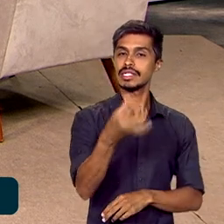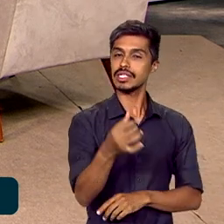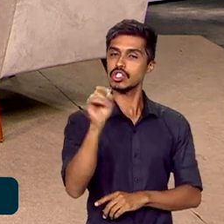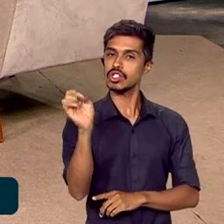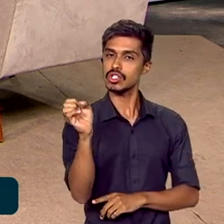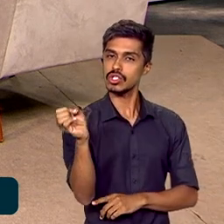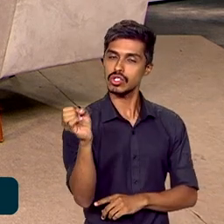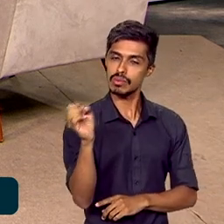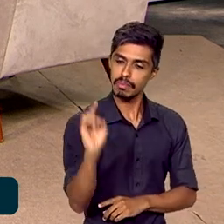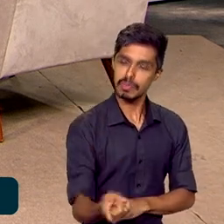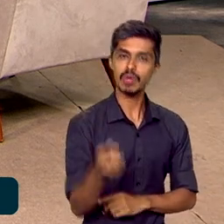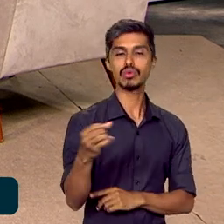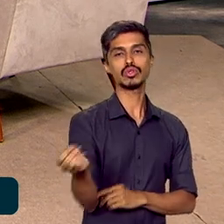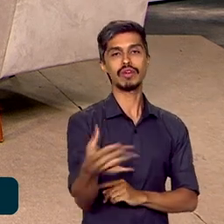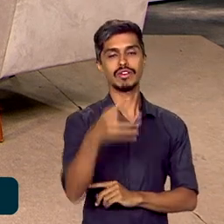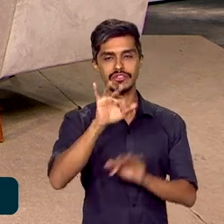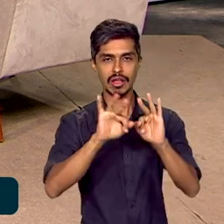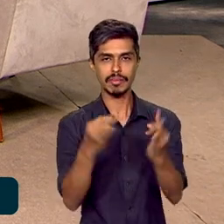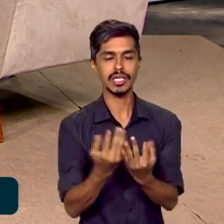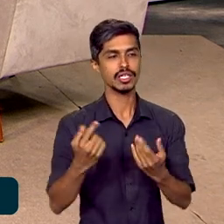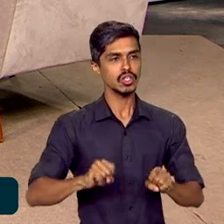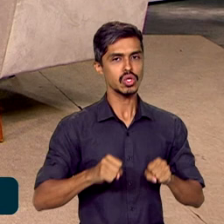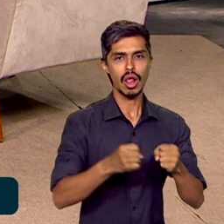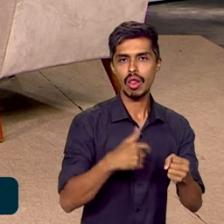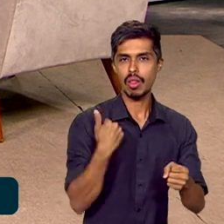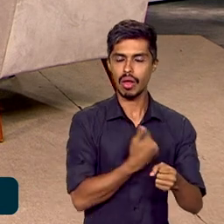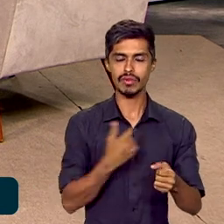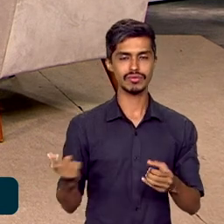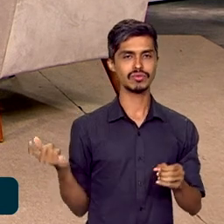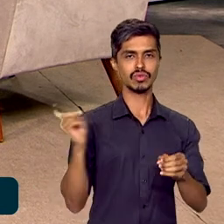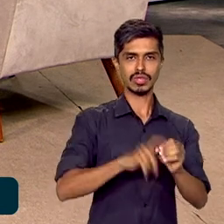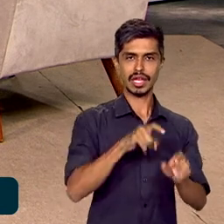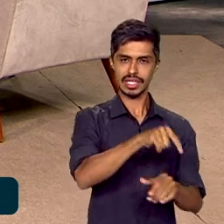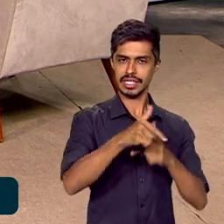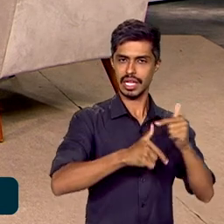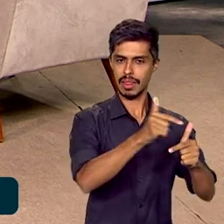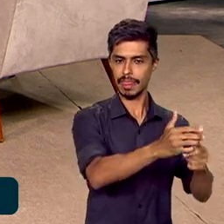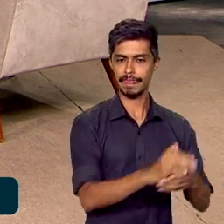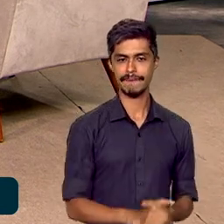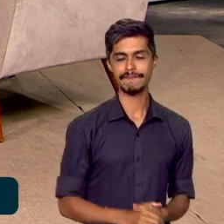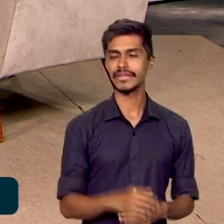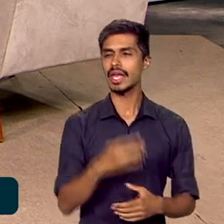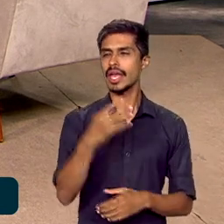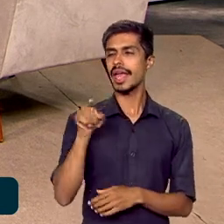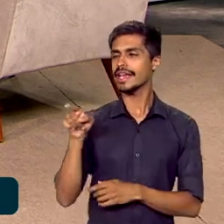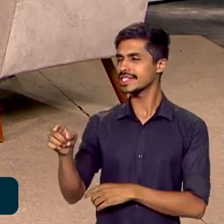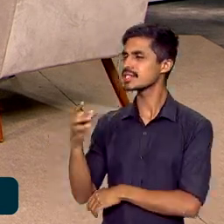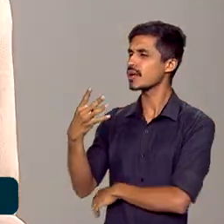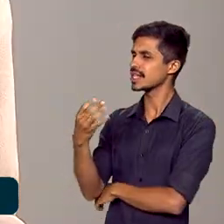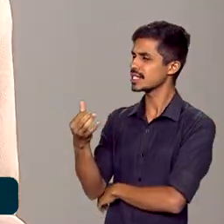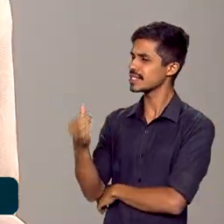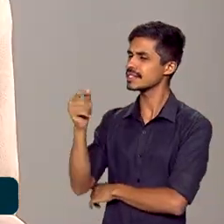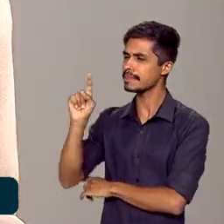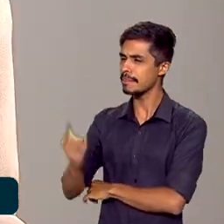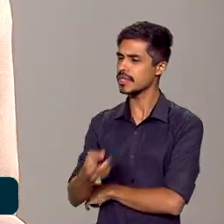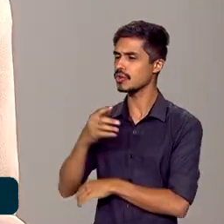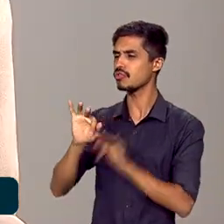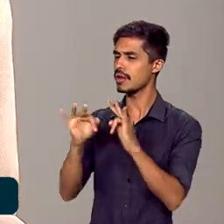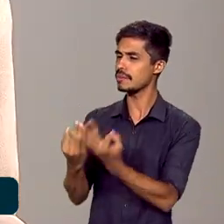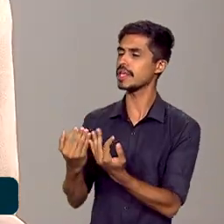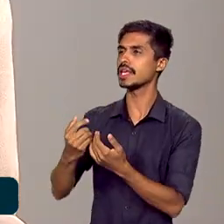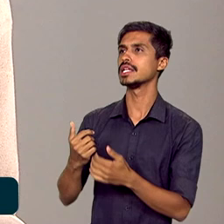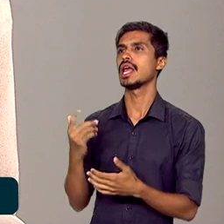serem inseridas nesse esforço de retomada da reforma agrária. E essas 46 mil famílias atendem uma